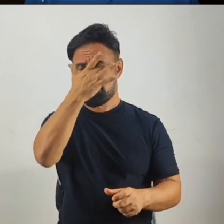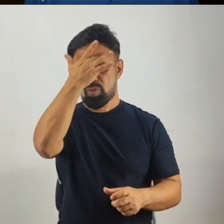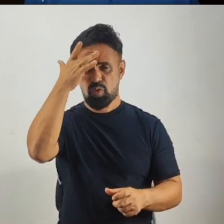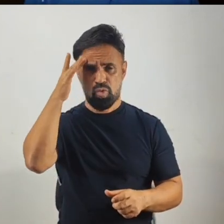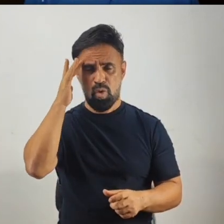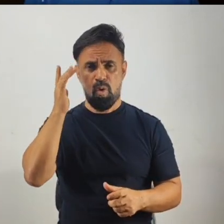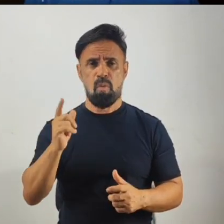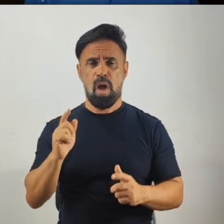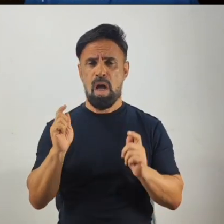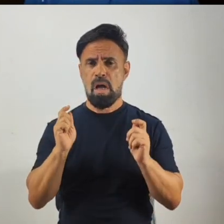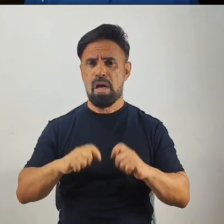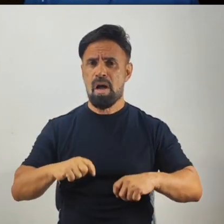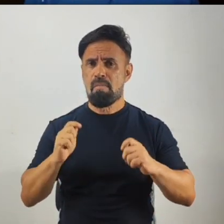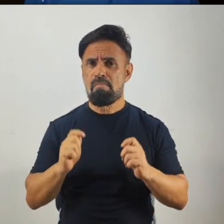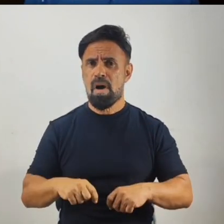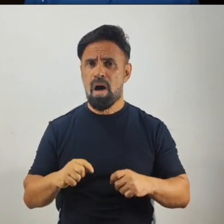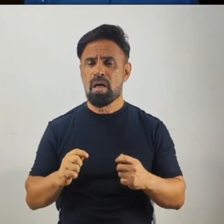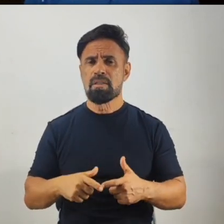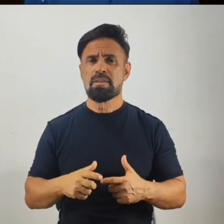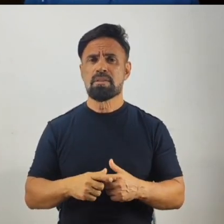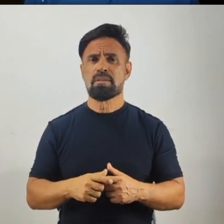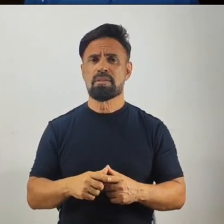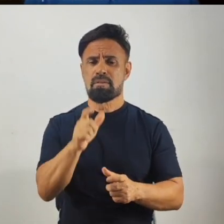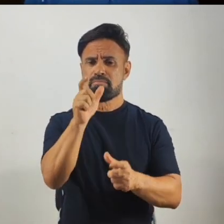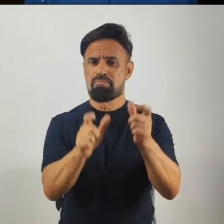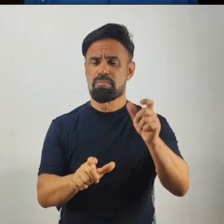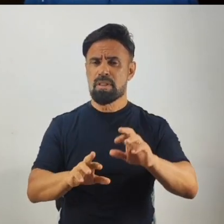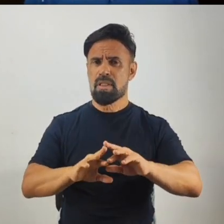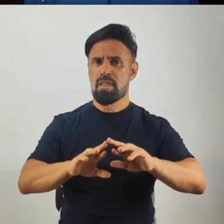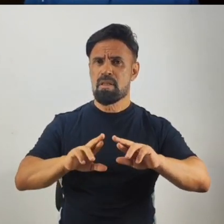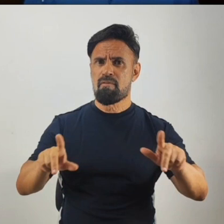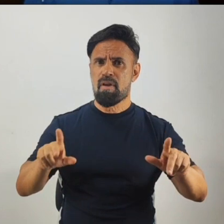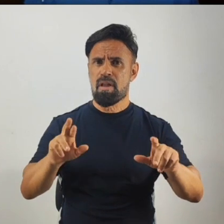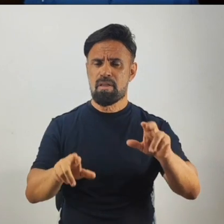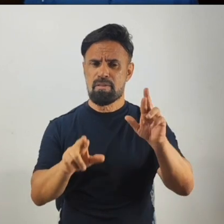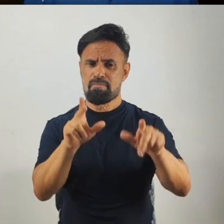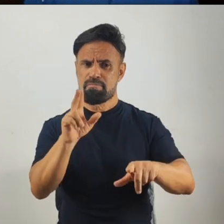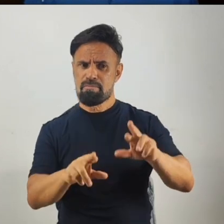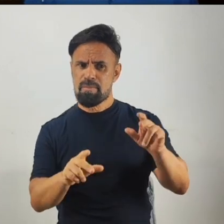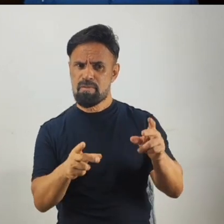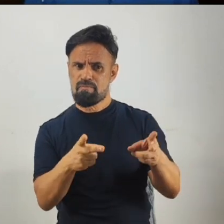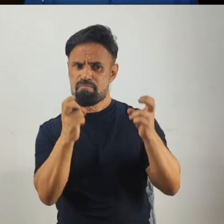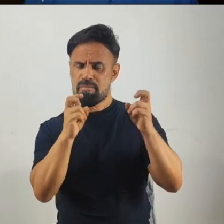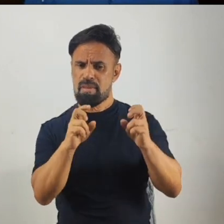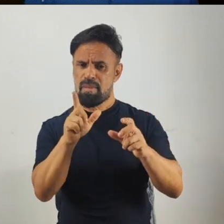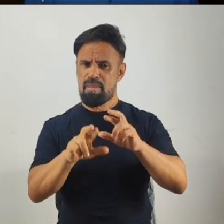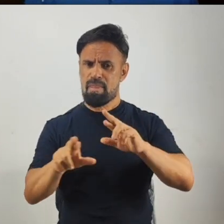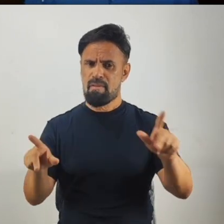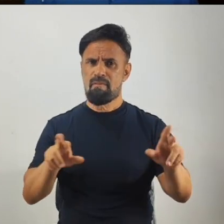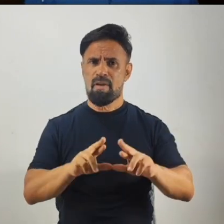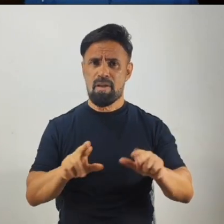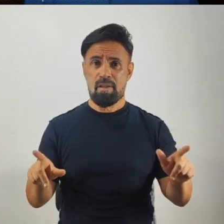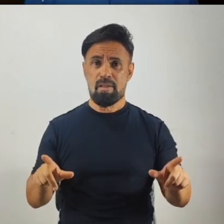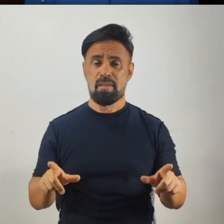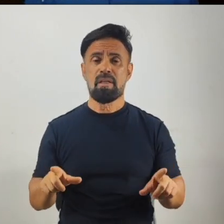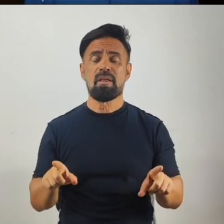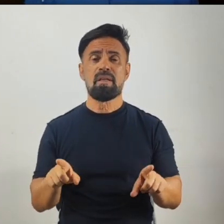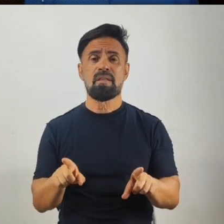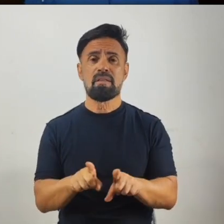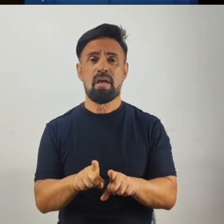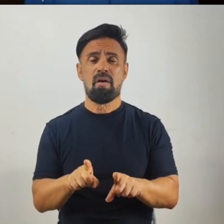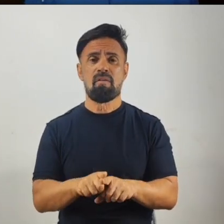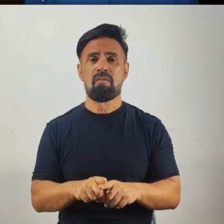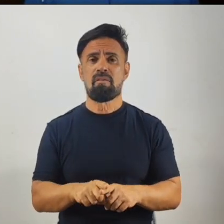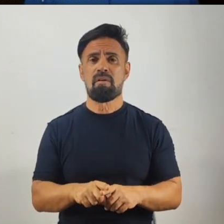ou das pessoas capaz de distingui-las das outras e de lhes determinar a natureza. Então, a